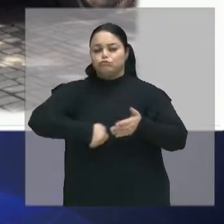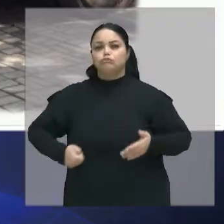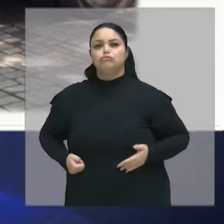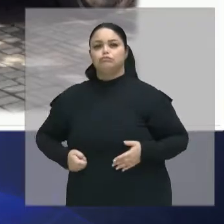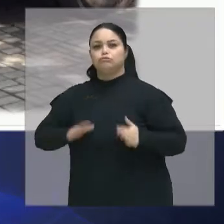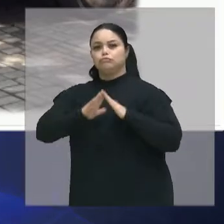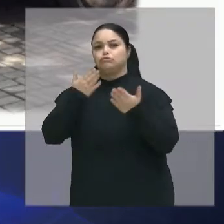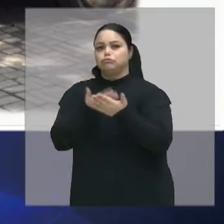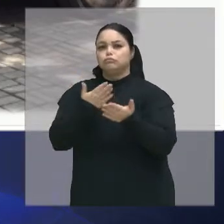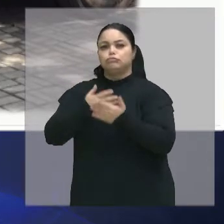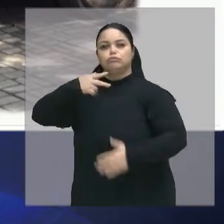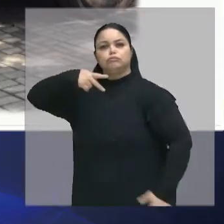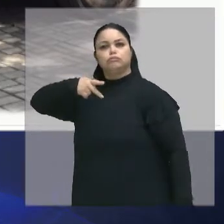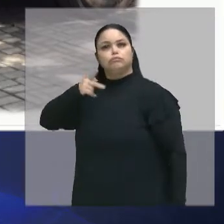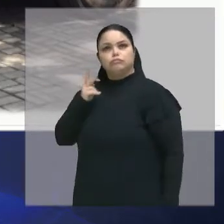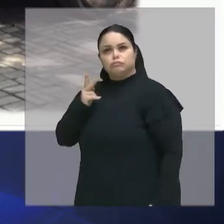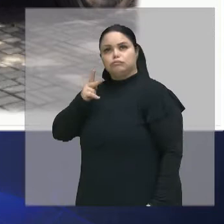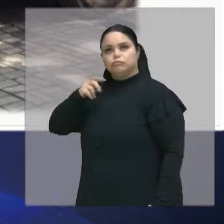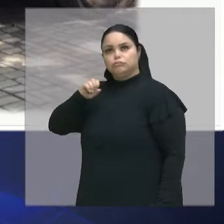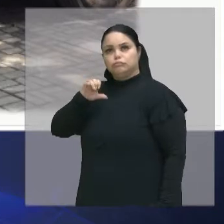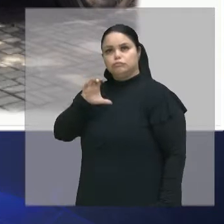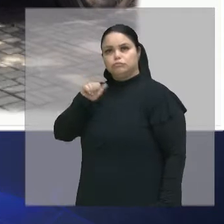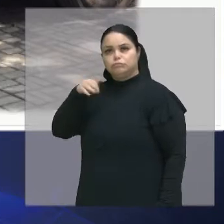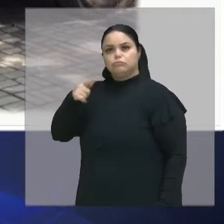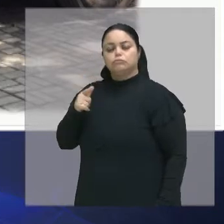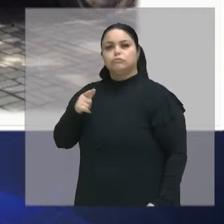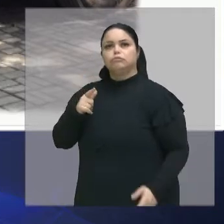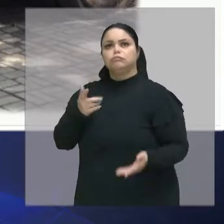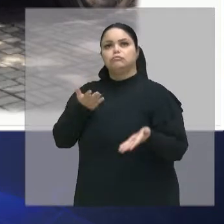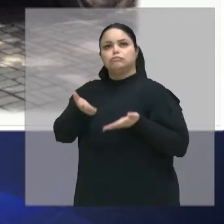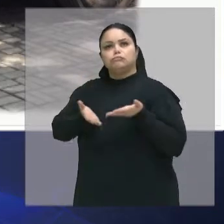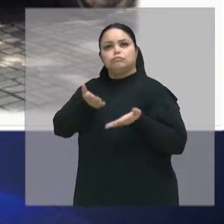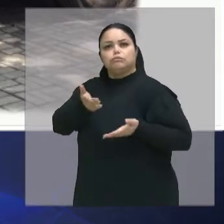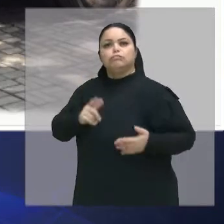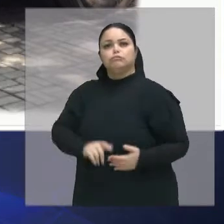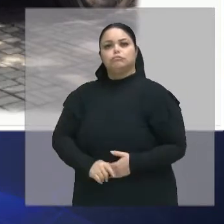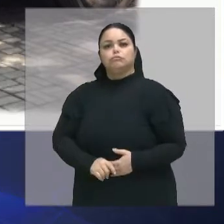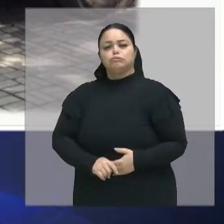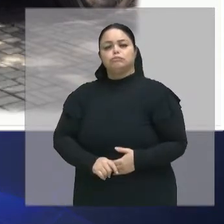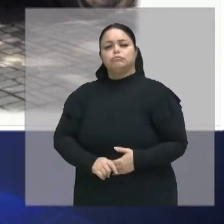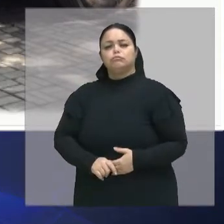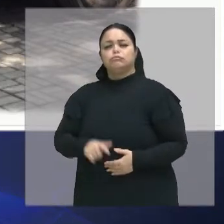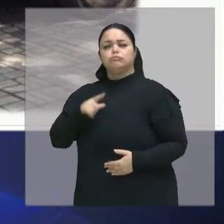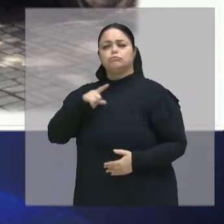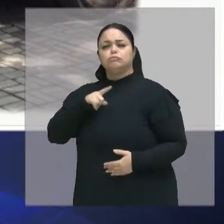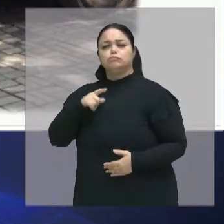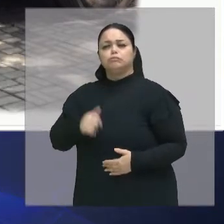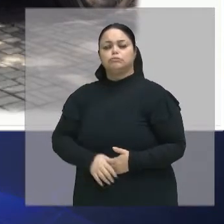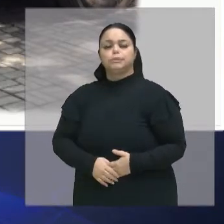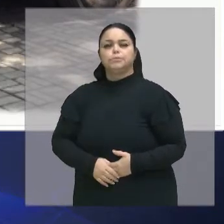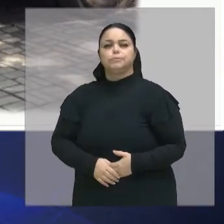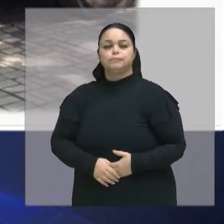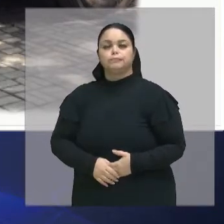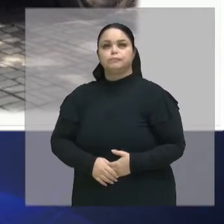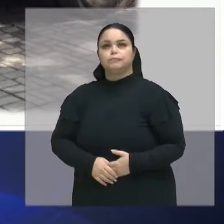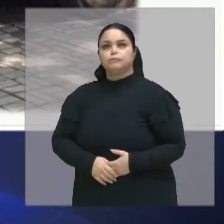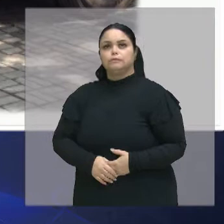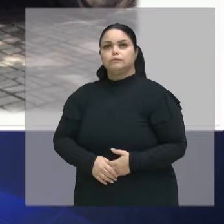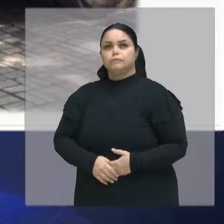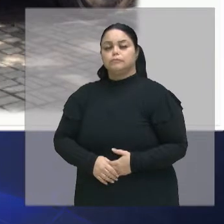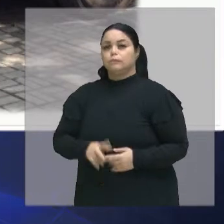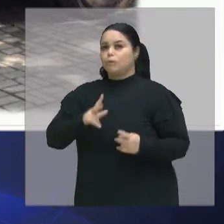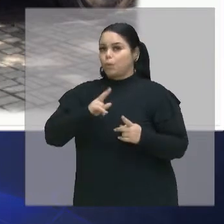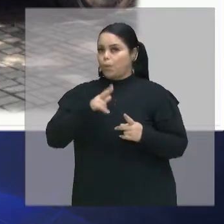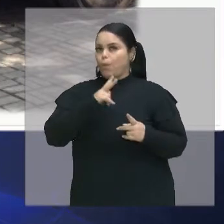Escola Posidônio a respeito do trato que nós tivemos lá de